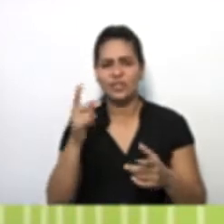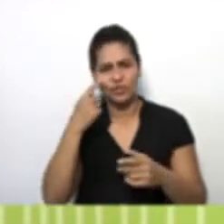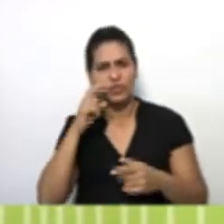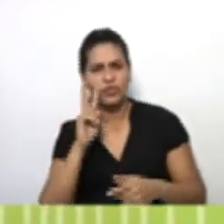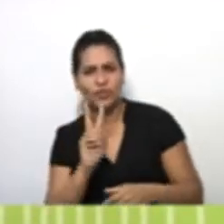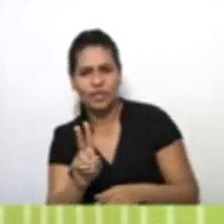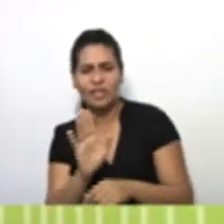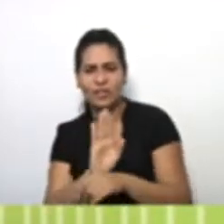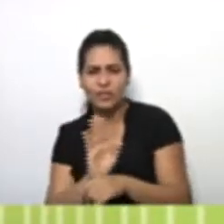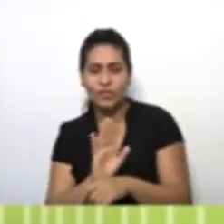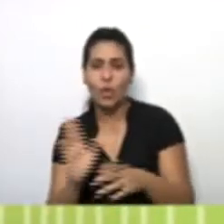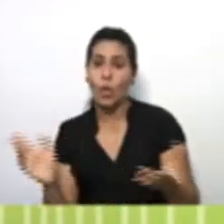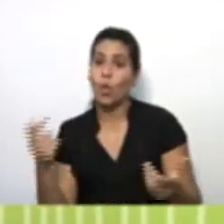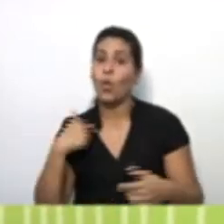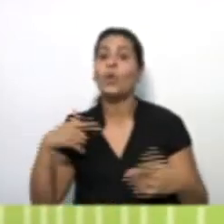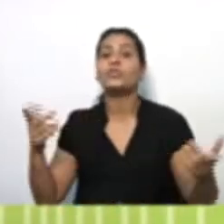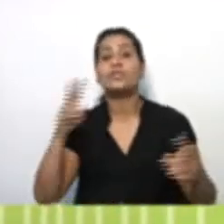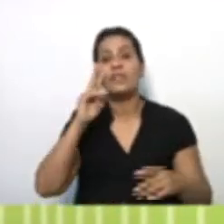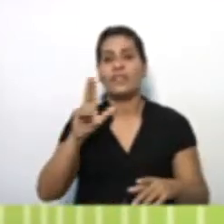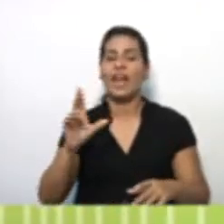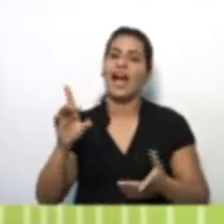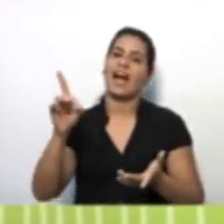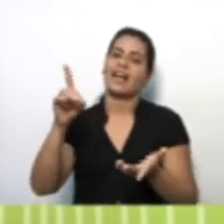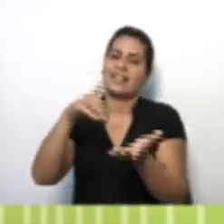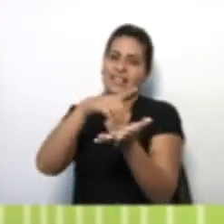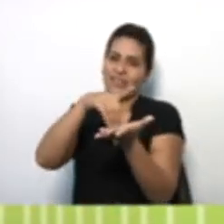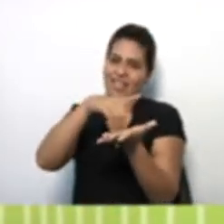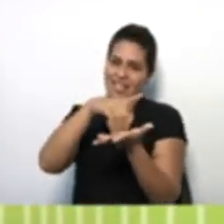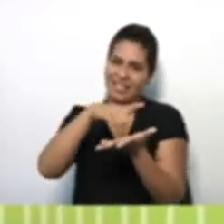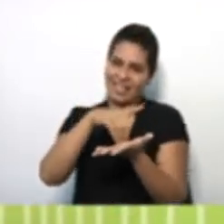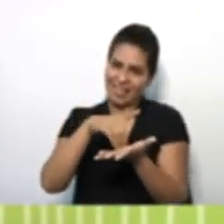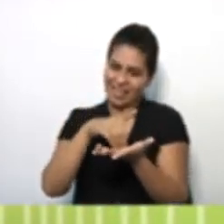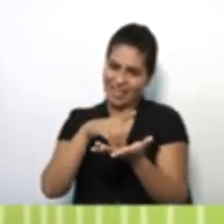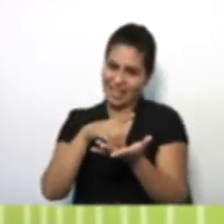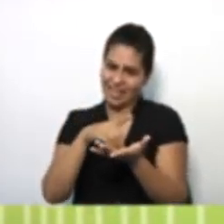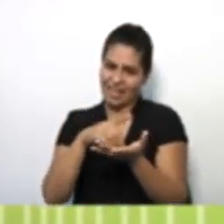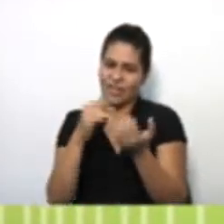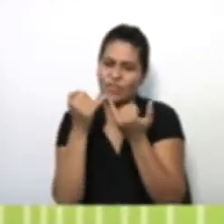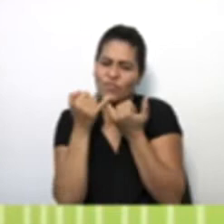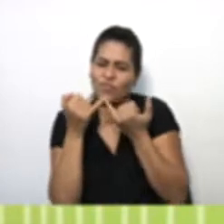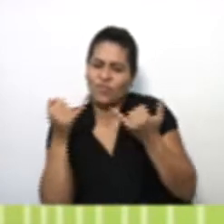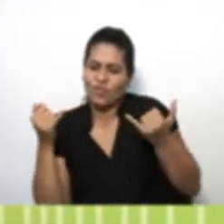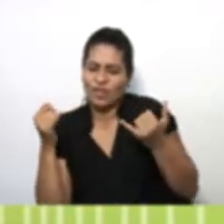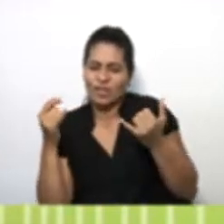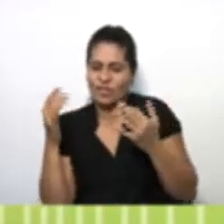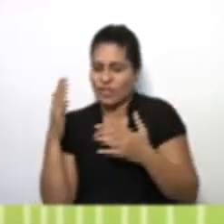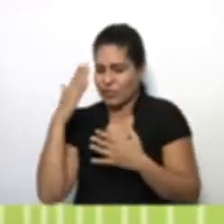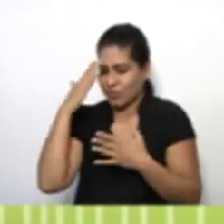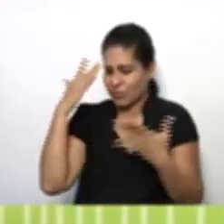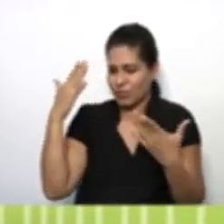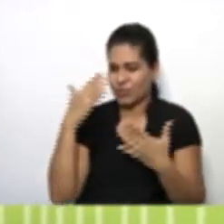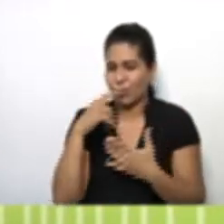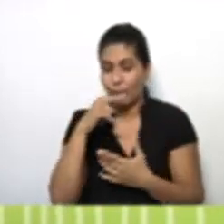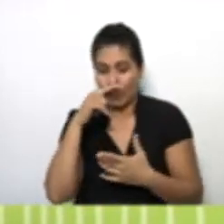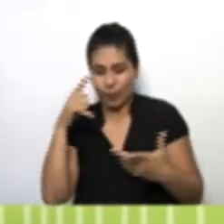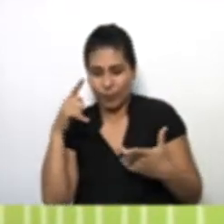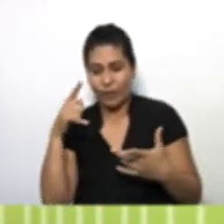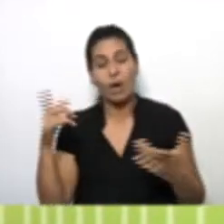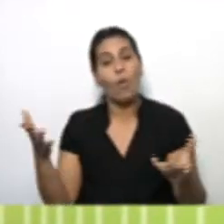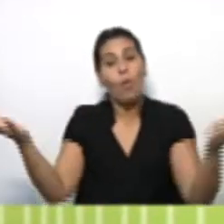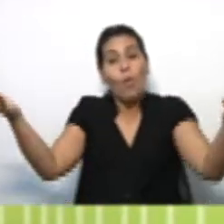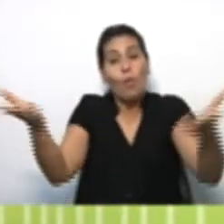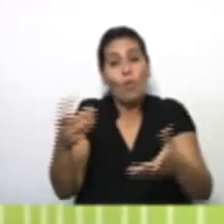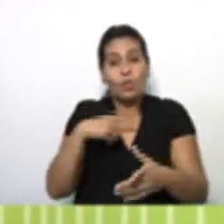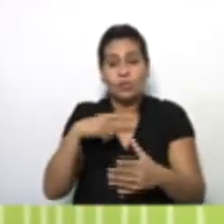assistir o filme? Hoje você assiste no quê? No DVD. É verdade? Um aparelho bem mais moderno, né? Mas será que alguém,